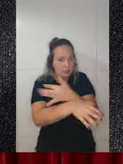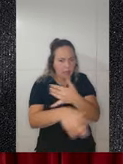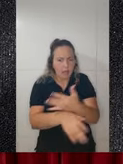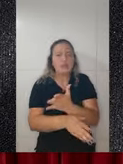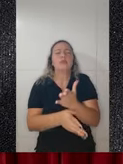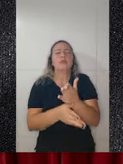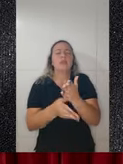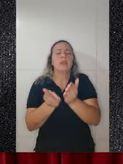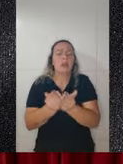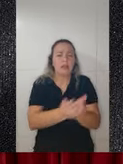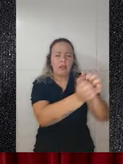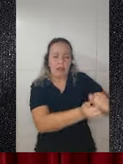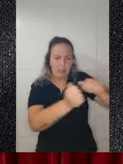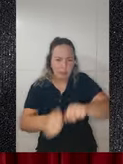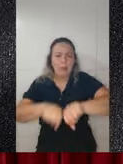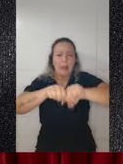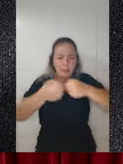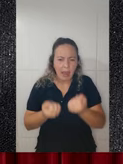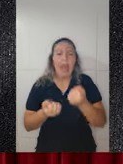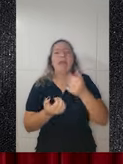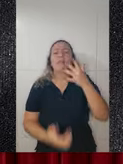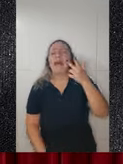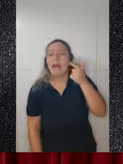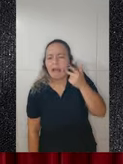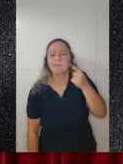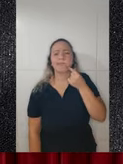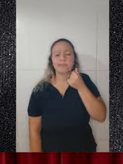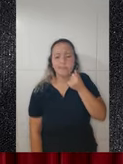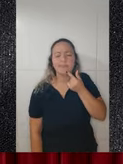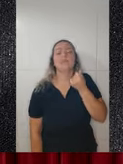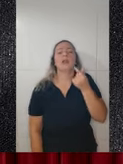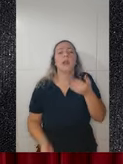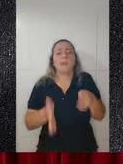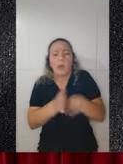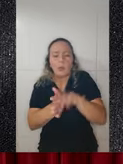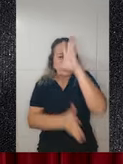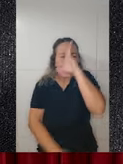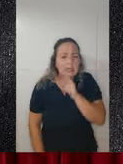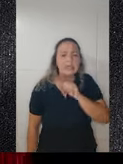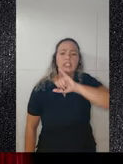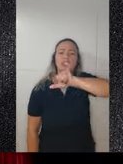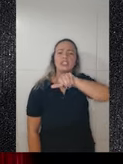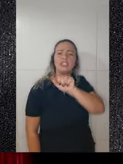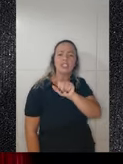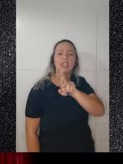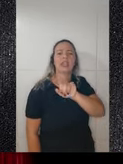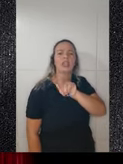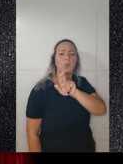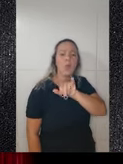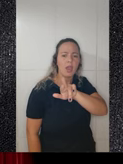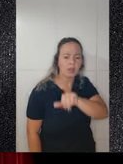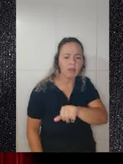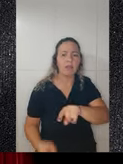Eu fui pra Canoa Quebrada, Fortaleza, Jericoacoara, Porto de Galinhas, Recife, Maragogi, Maceió. Só cidade linda, com